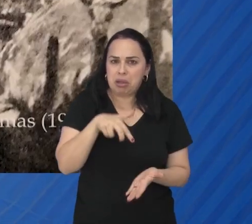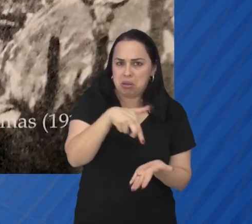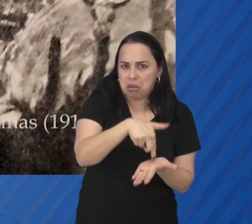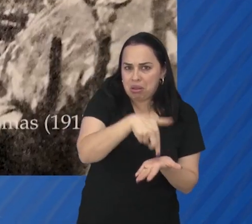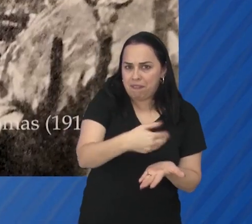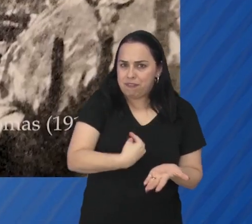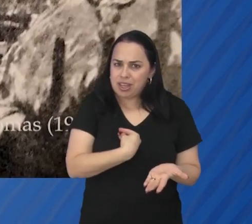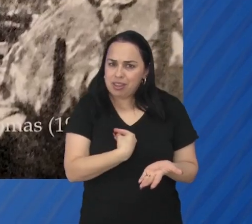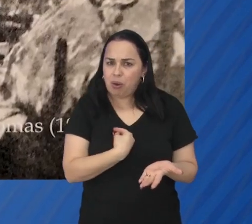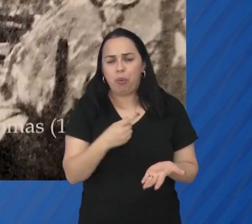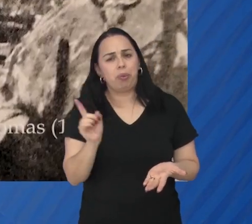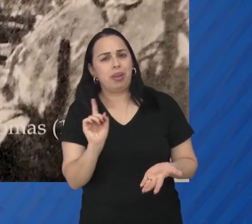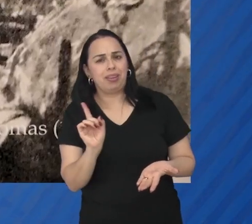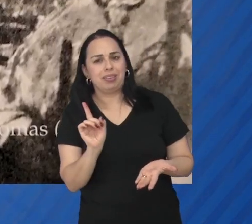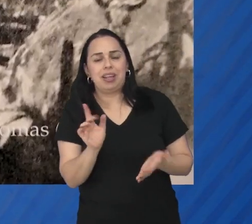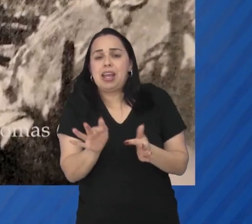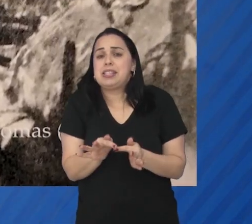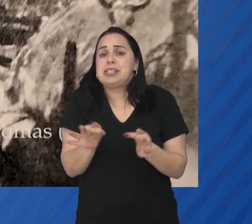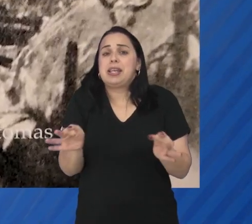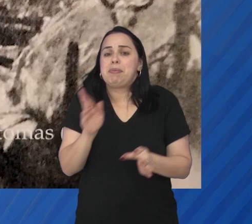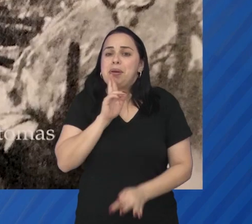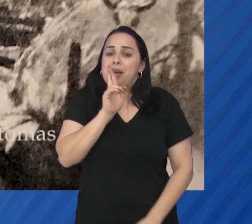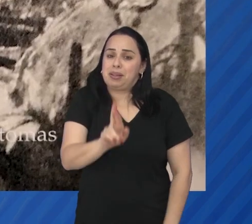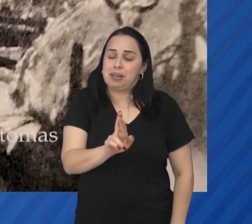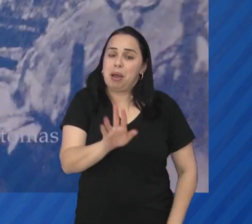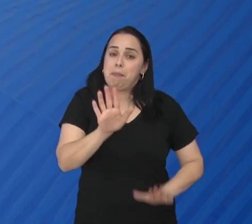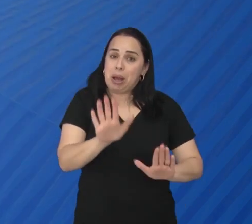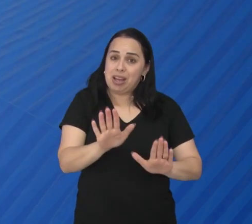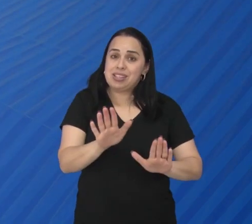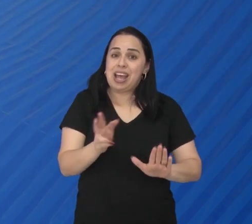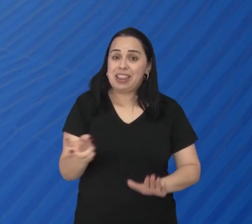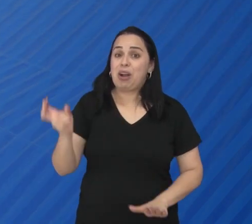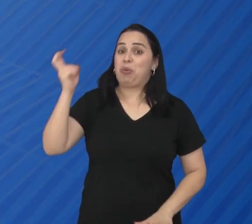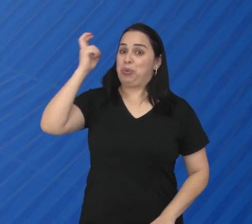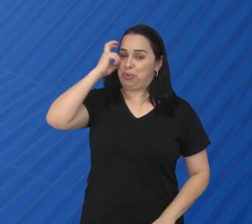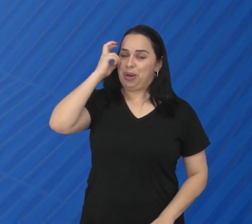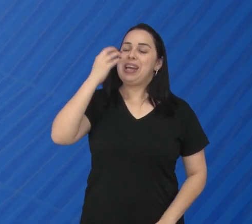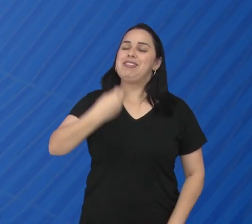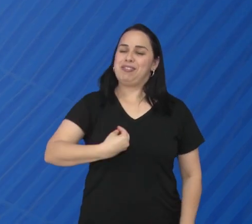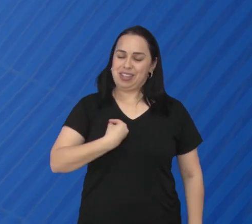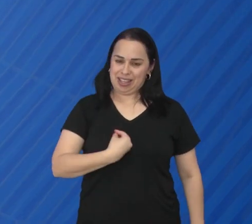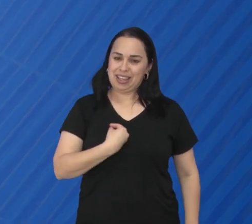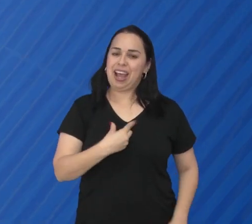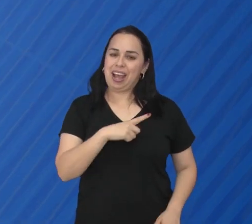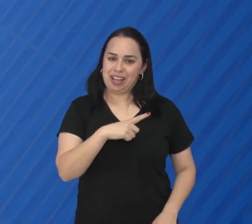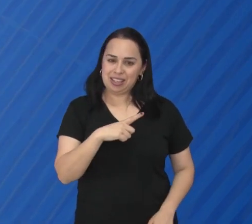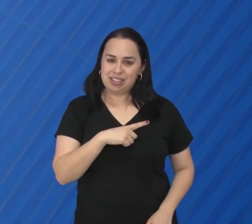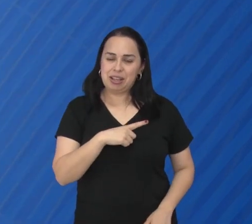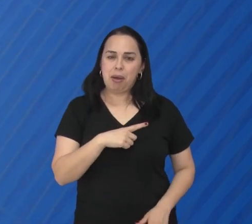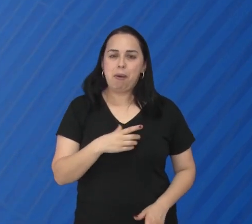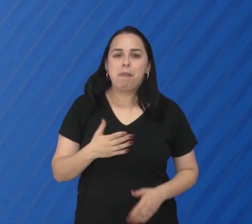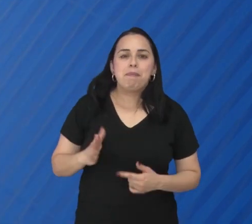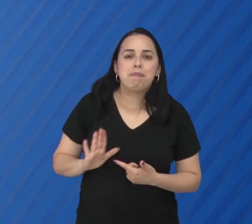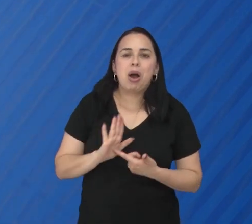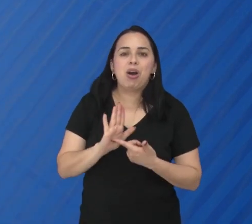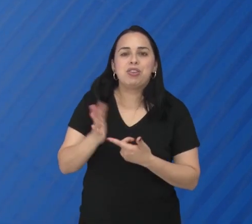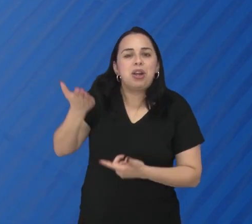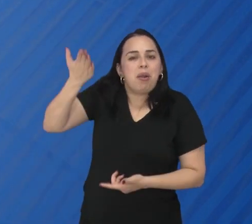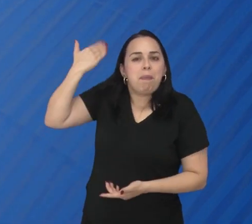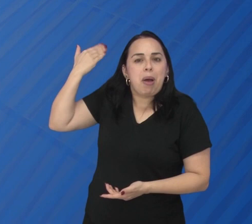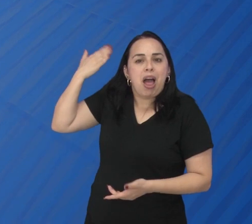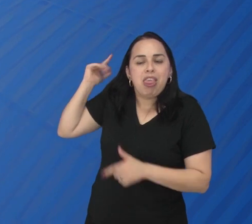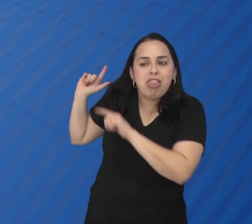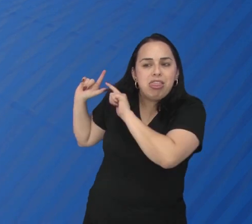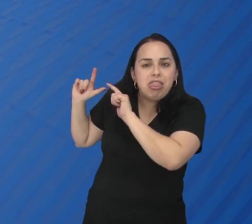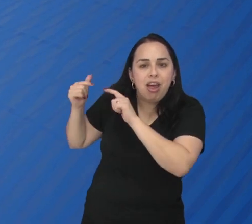Saci existe ou não? Bem, a resposta é simples. Ele existe na riqueza da nossa cultura. O Saci representa as raízes do